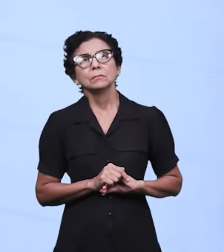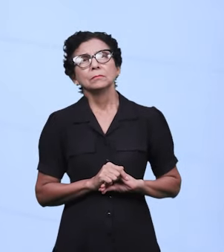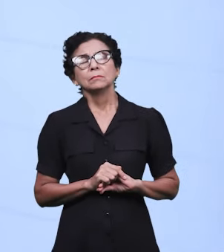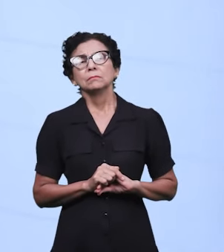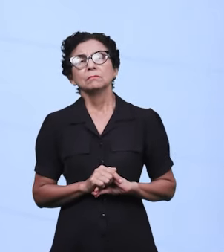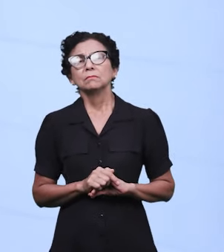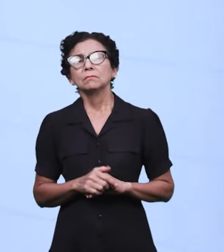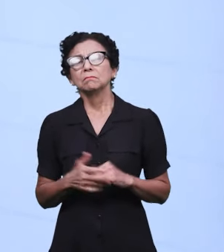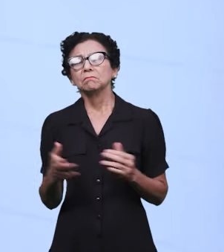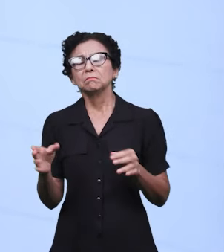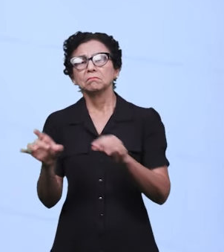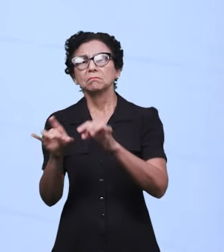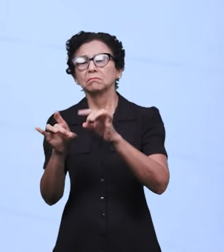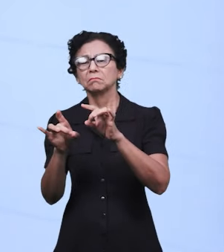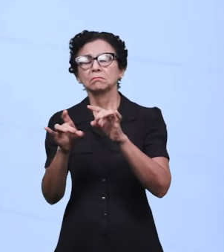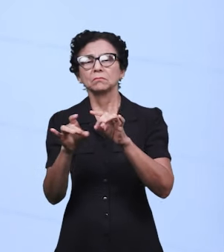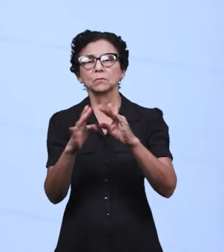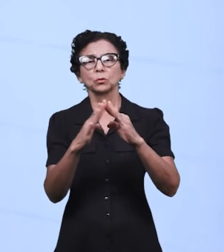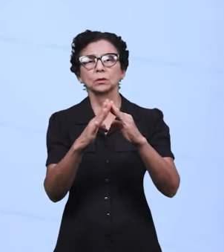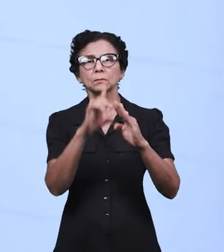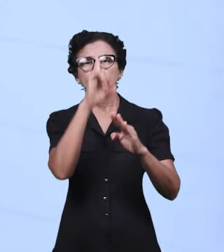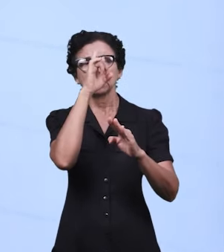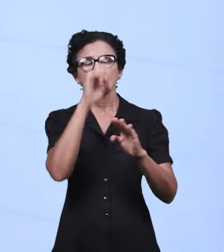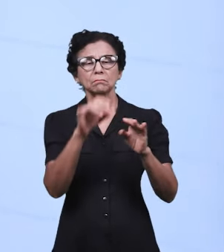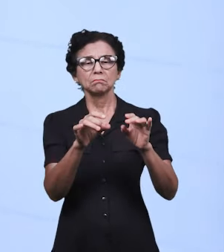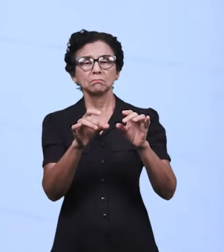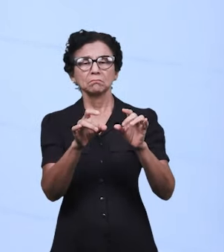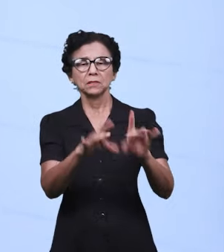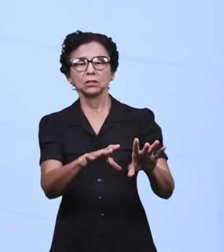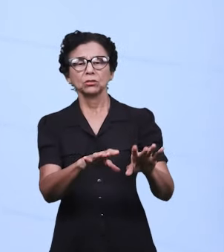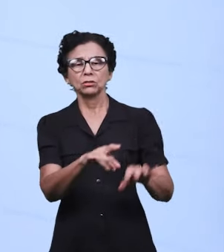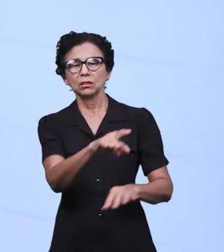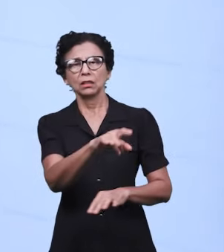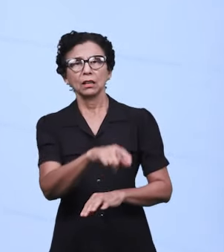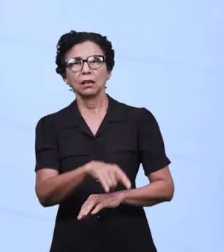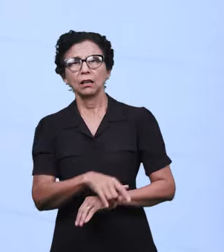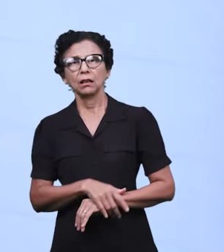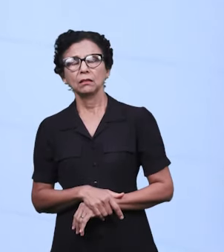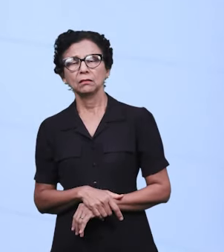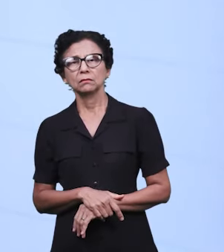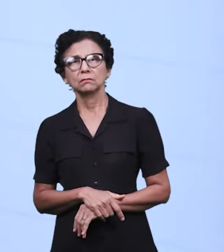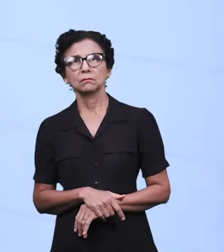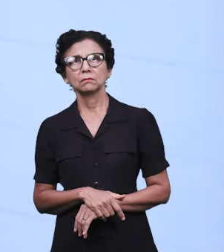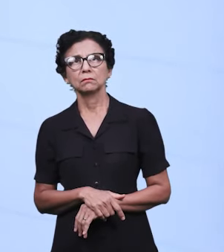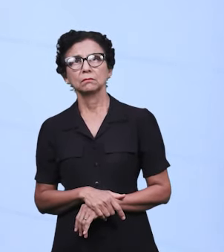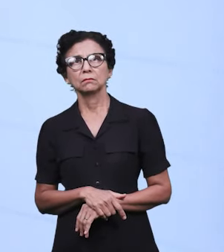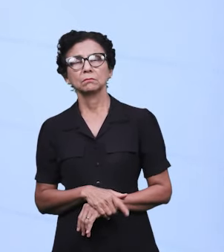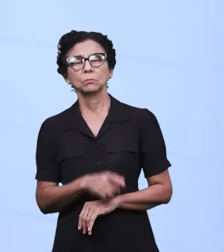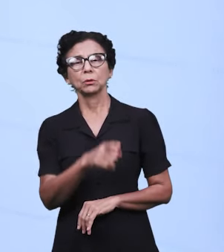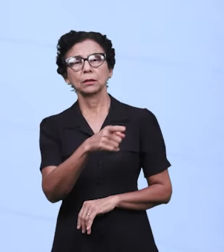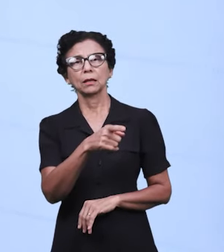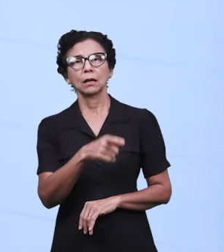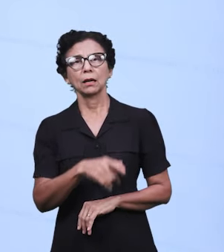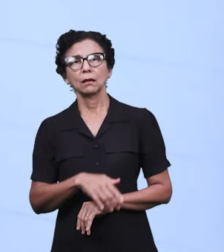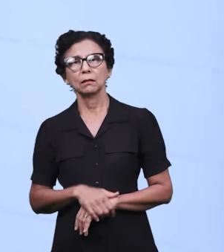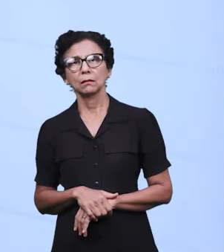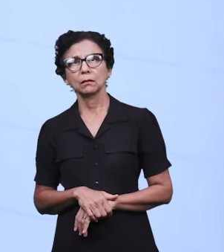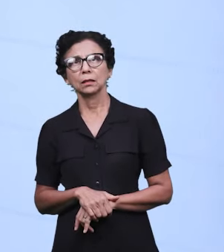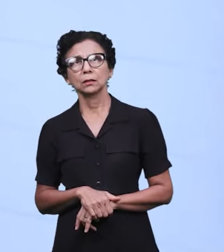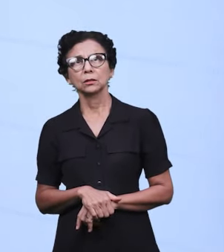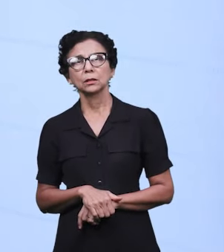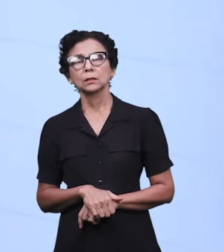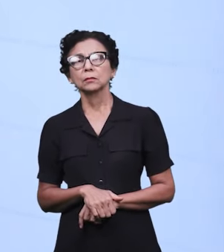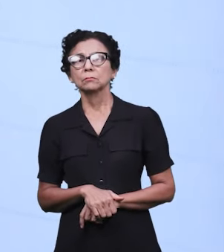deixada lá no hospital porque era negado a ela o procedimento que